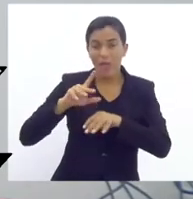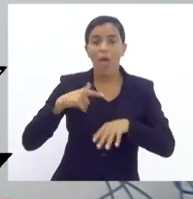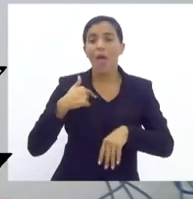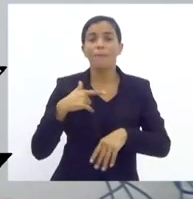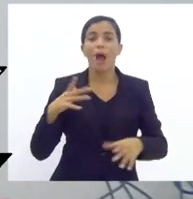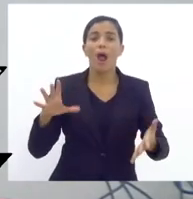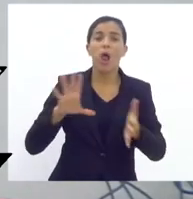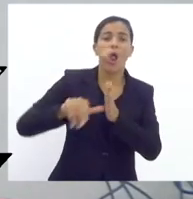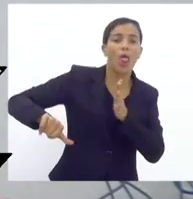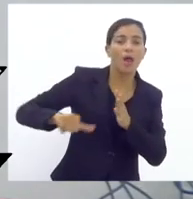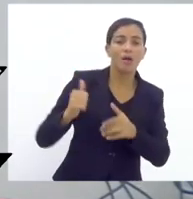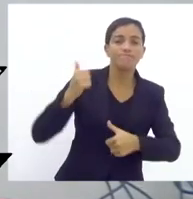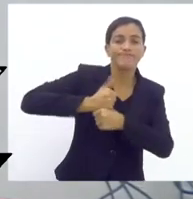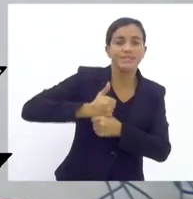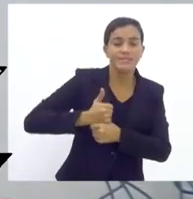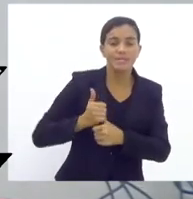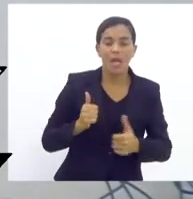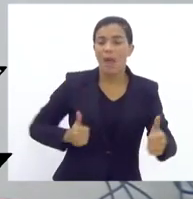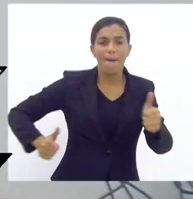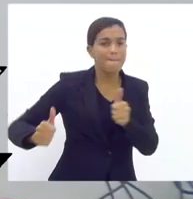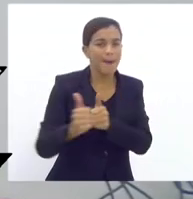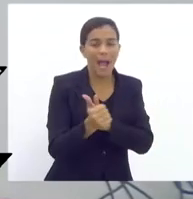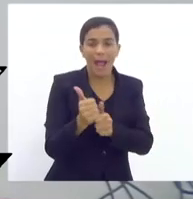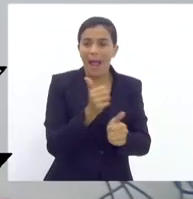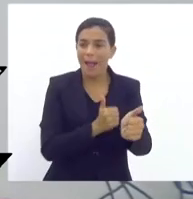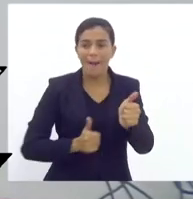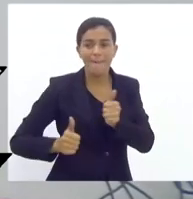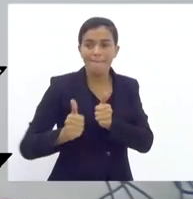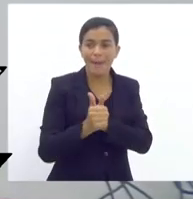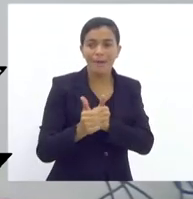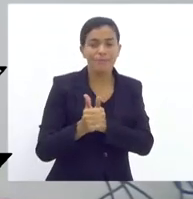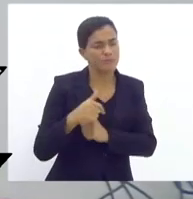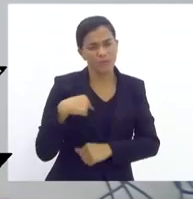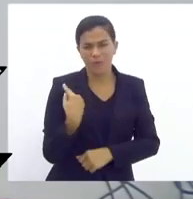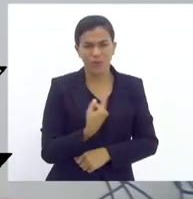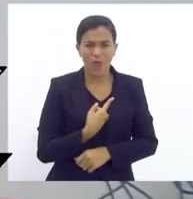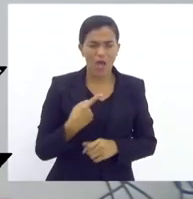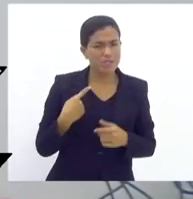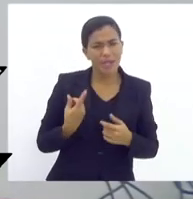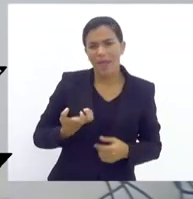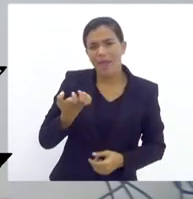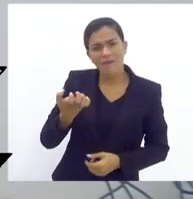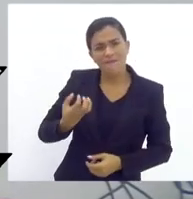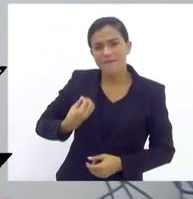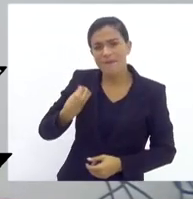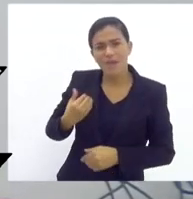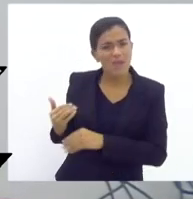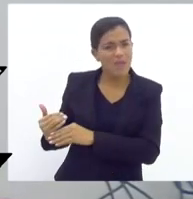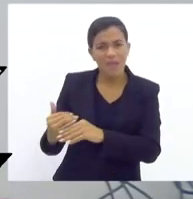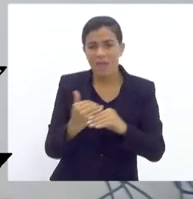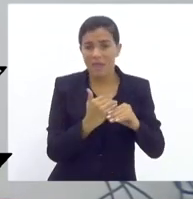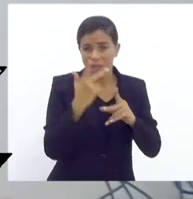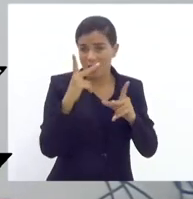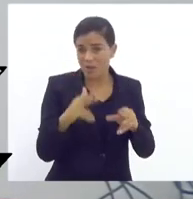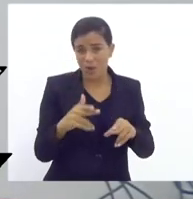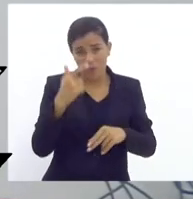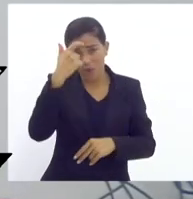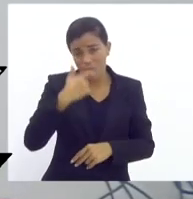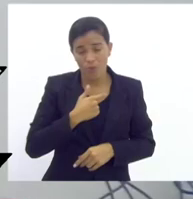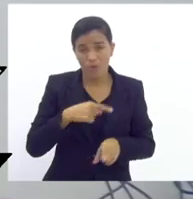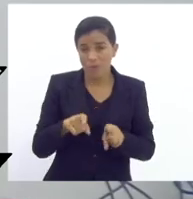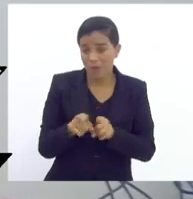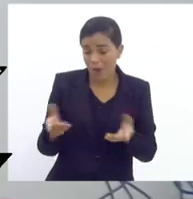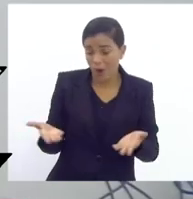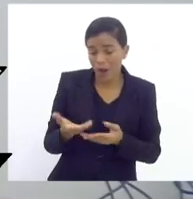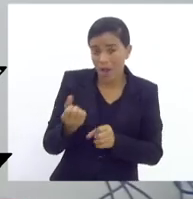dele mas a gente tá aqui para viver igual a todo mundo tipo eu esse ano